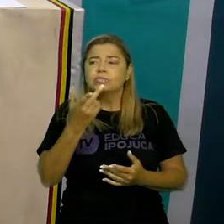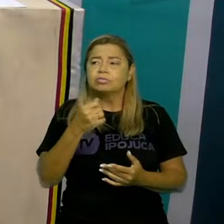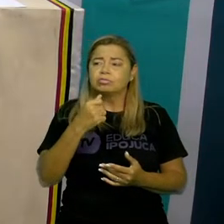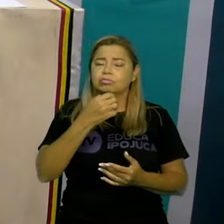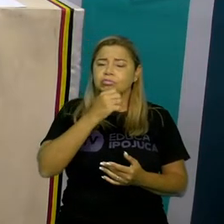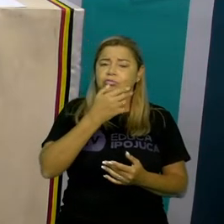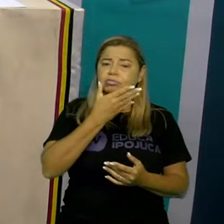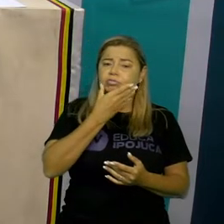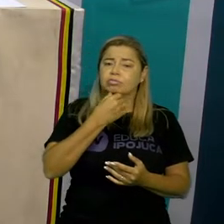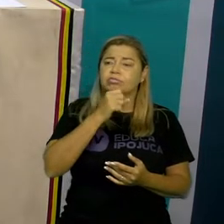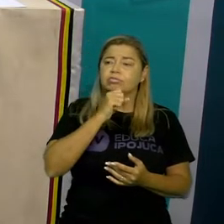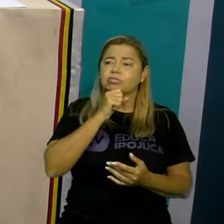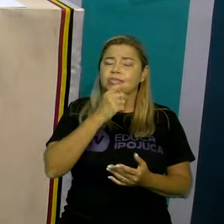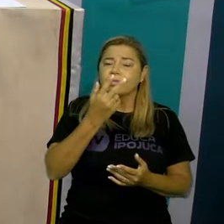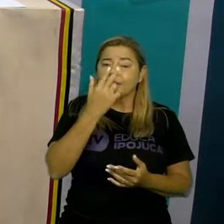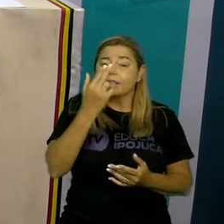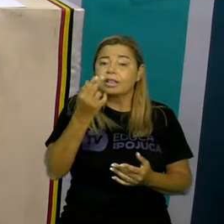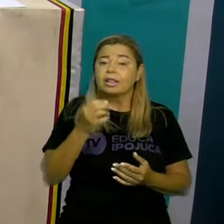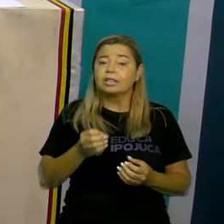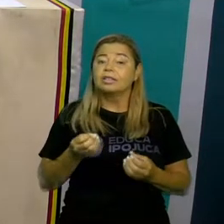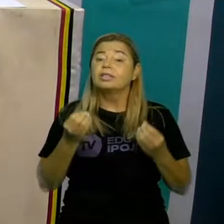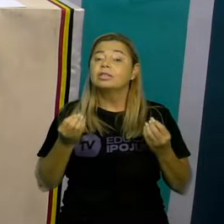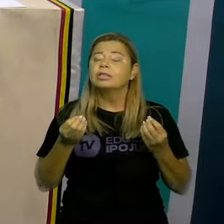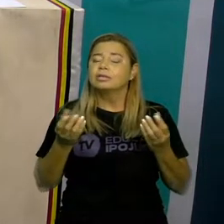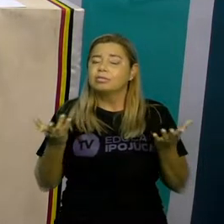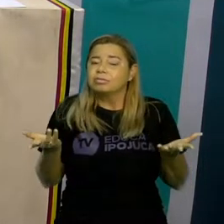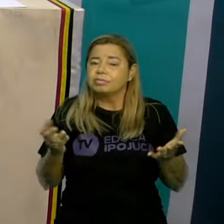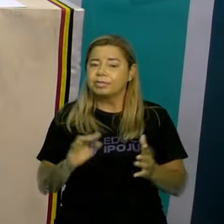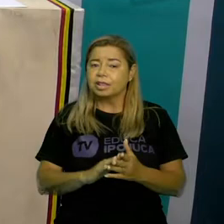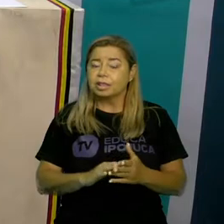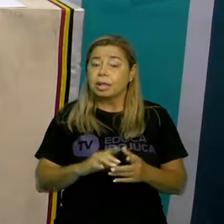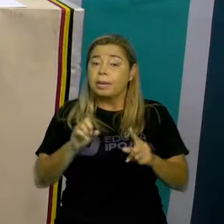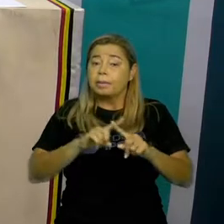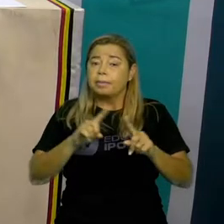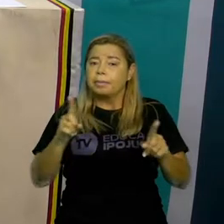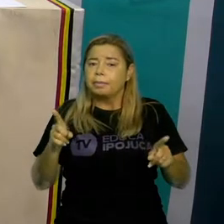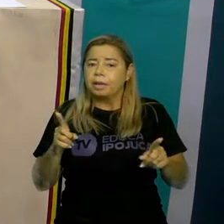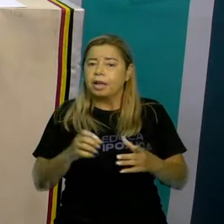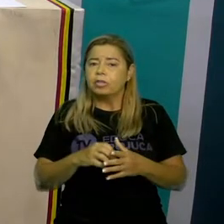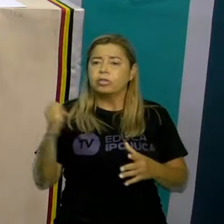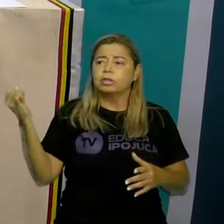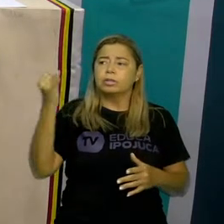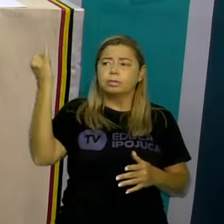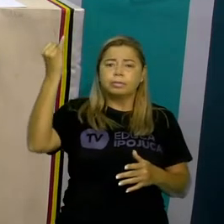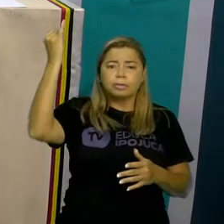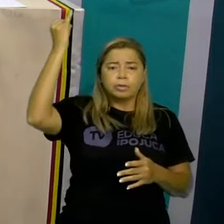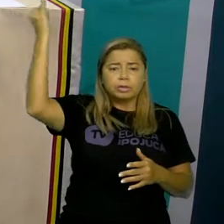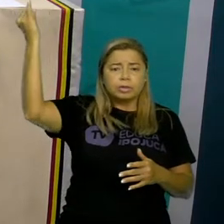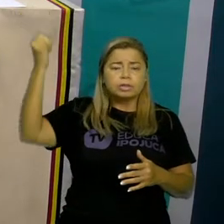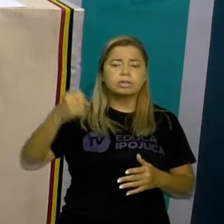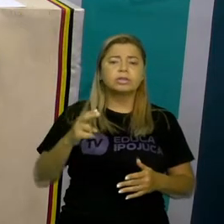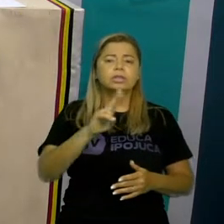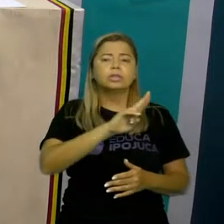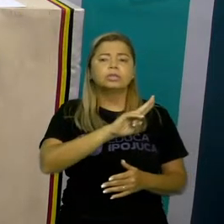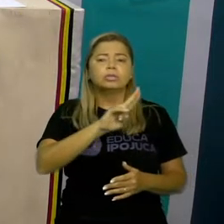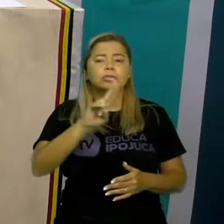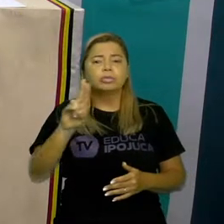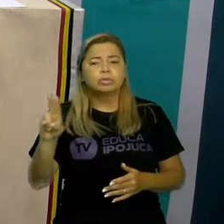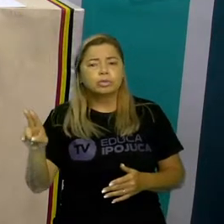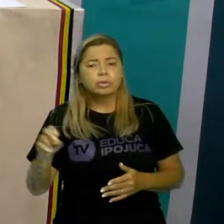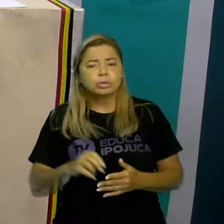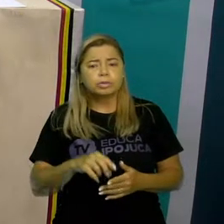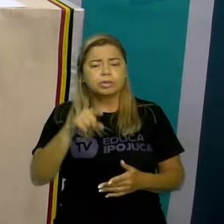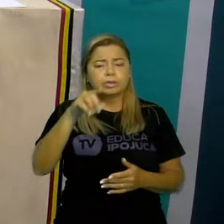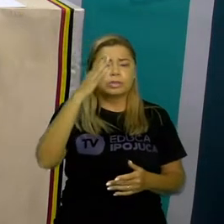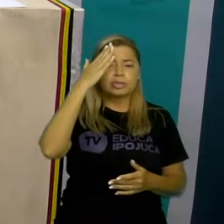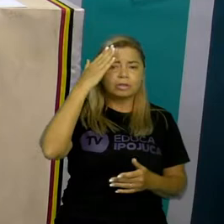importante também na nossa vida é o nosso nome, como a tia Carla falou e mostrou para vocês, né? Atividades, né? Musiquinhas que